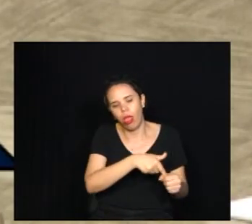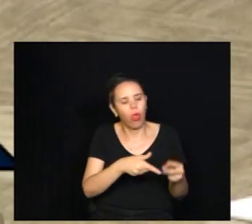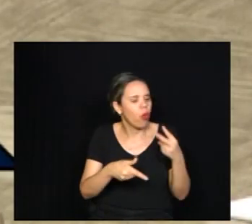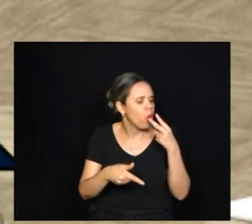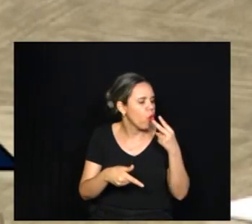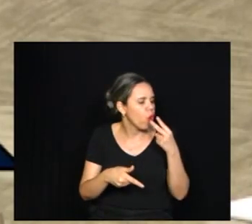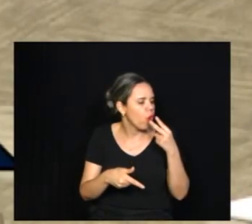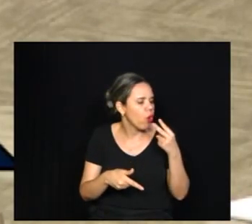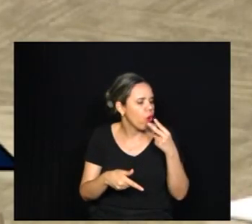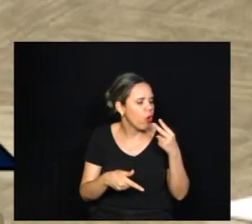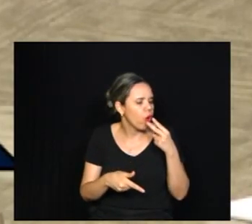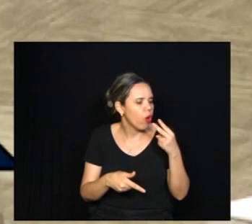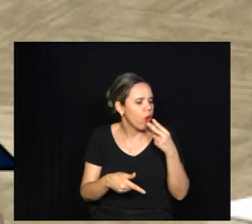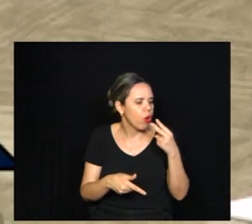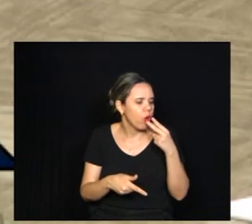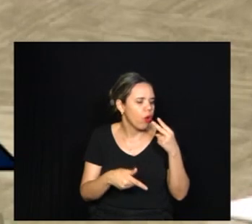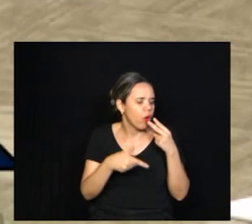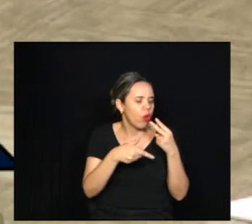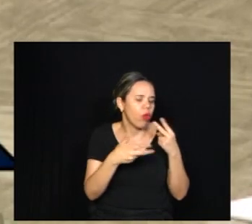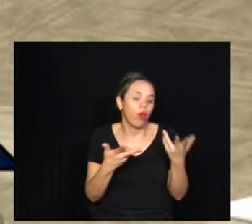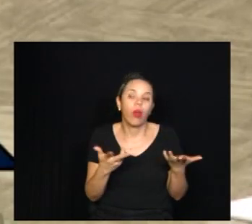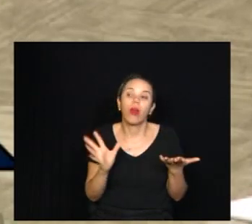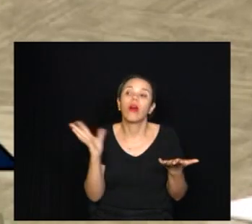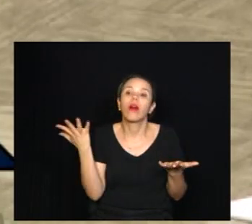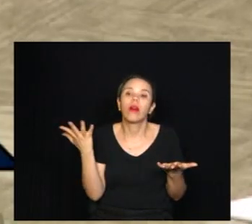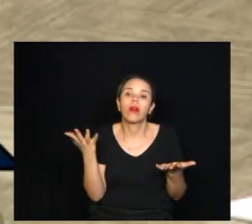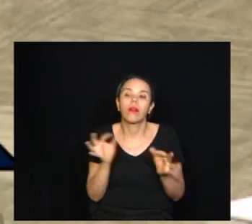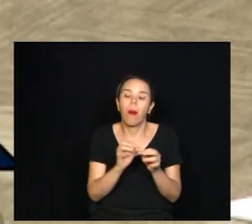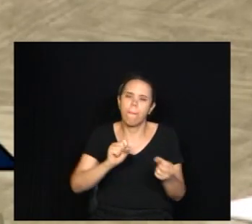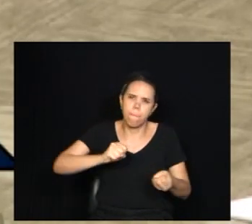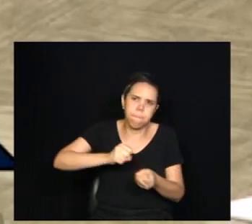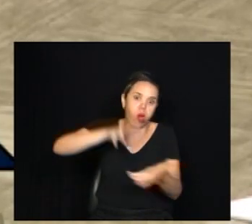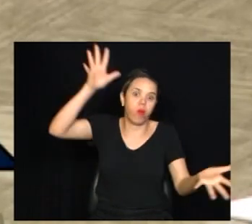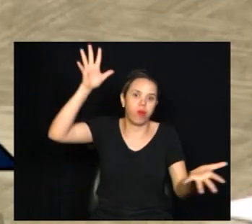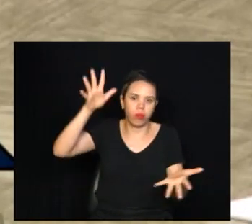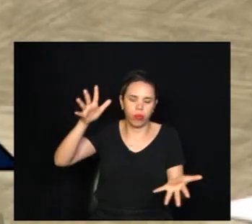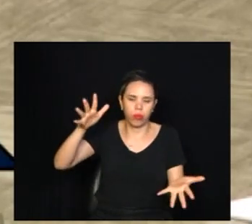cigarro na boca. O que vai acontecer? Simplesmente vai explodir o posto.